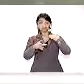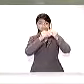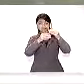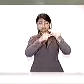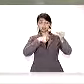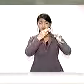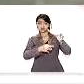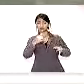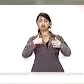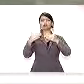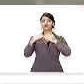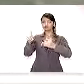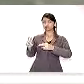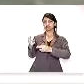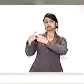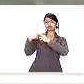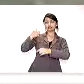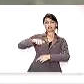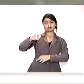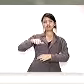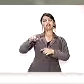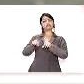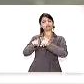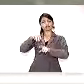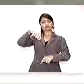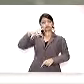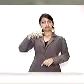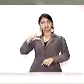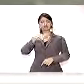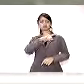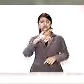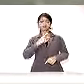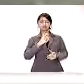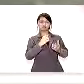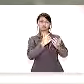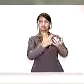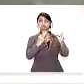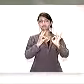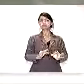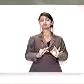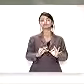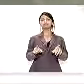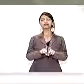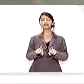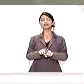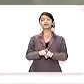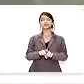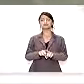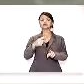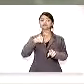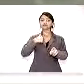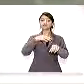acompanha os órgãos da casa e MPC pela regularidade dos termos aqui em exame e com a a